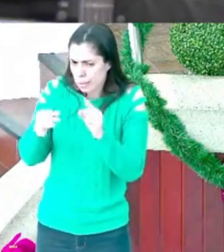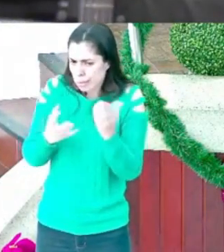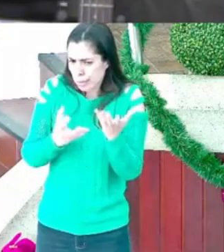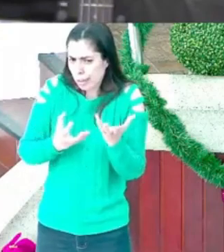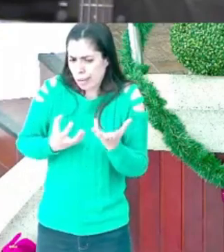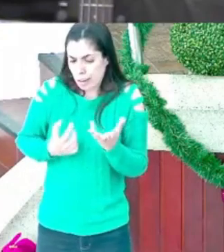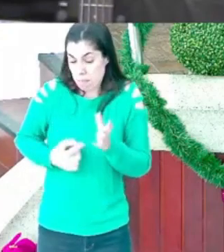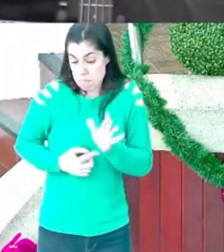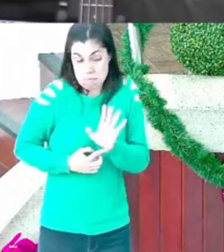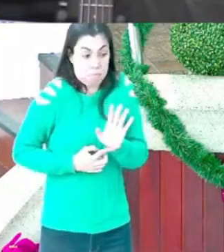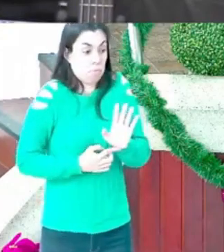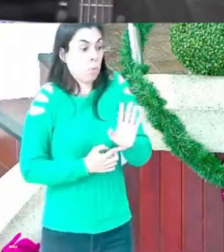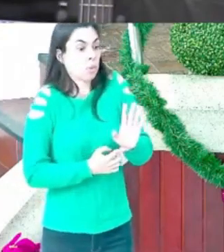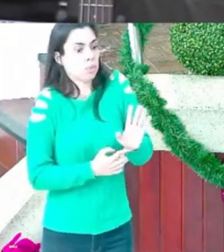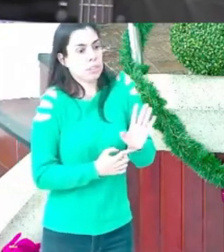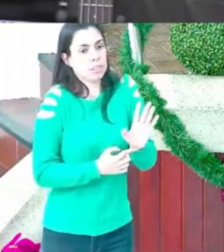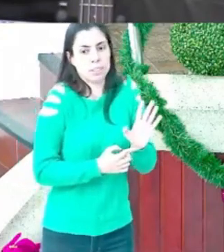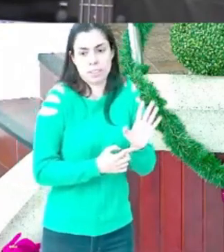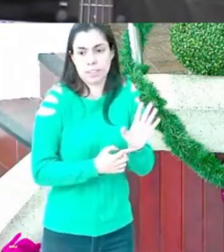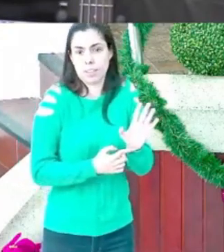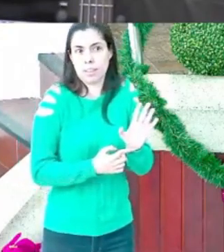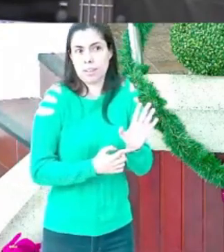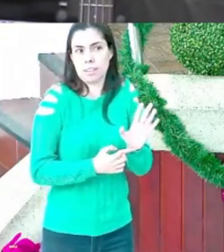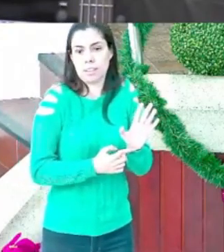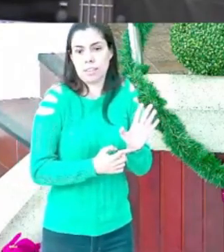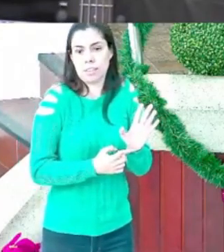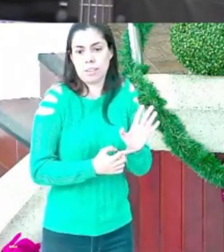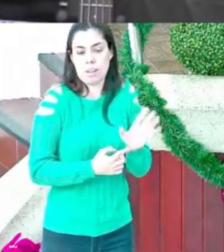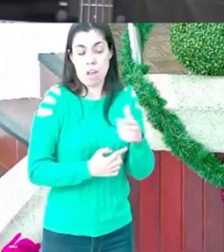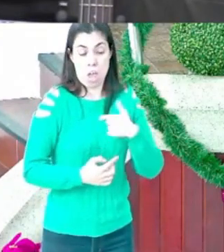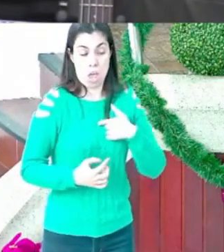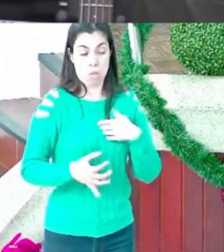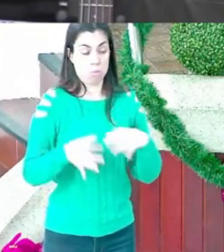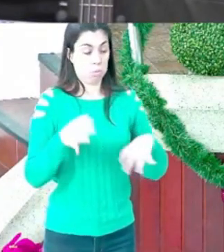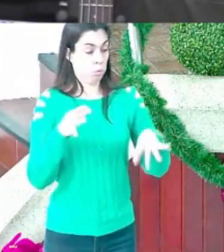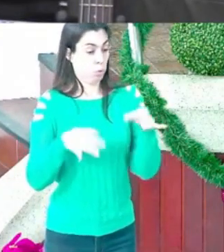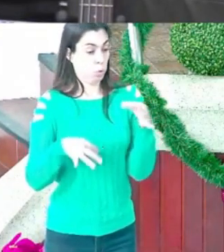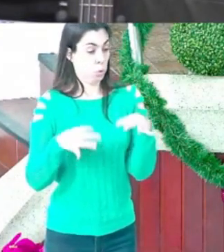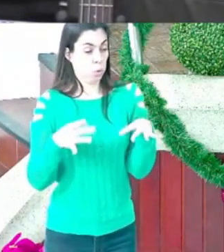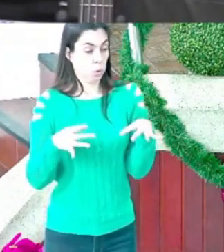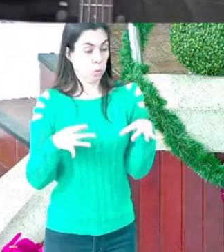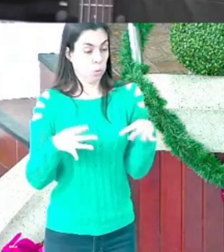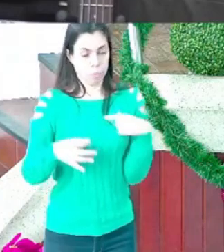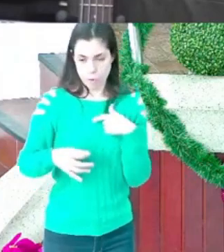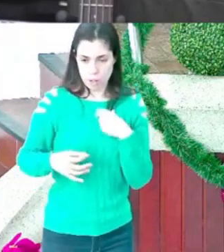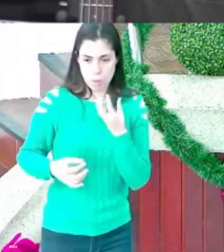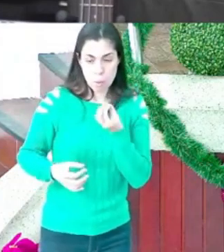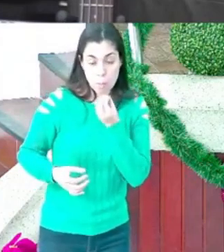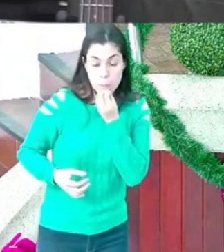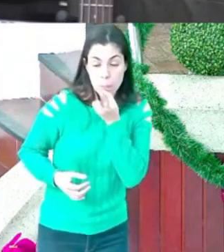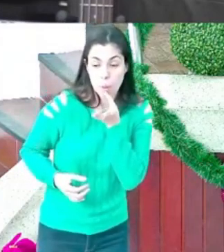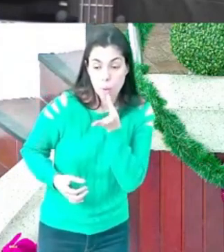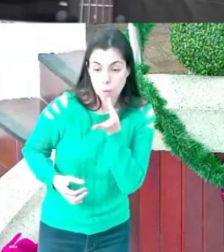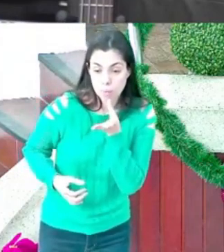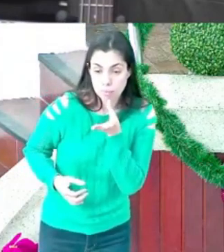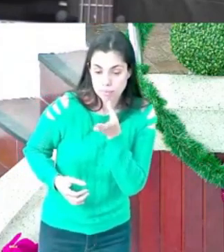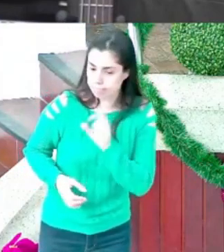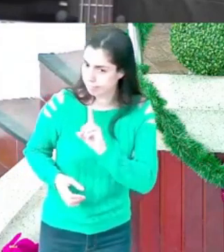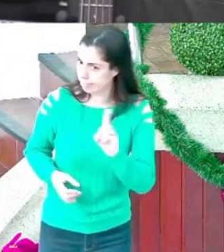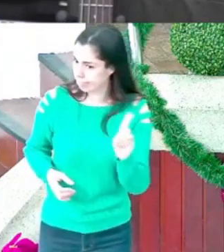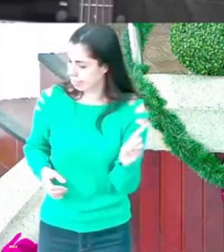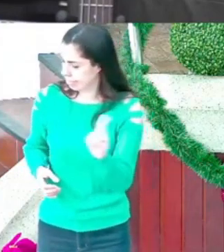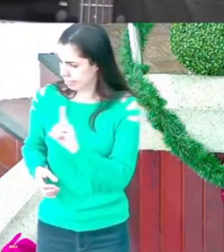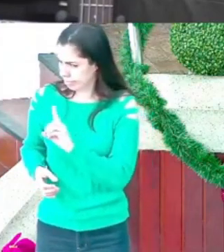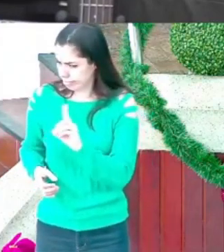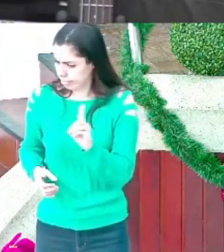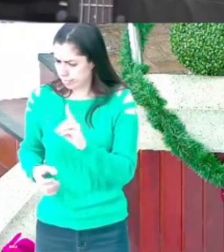homens, com o fim de serdes vistos por eles. De outra sorte,